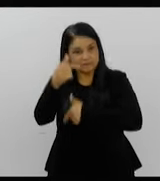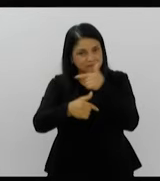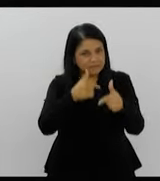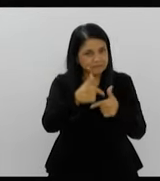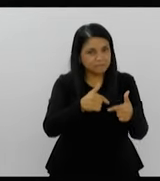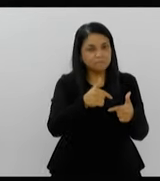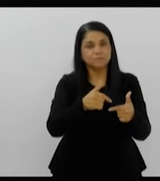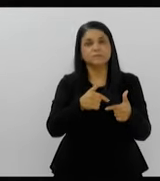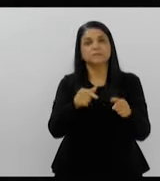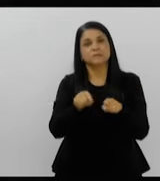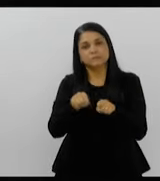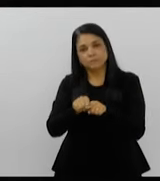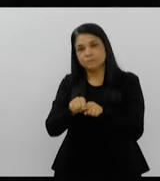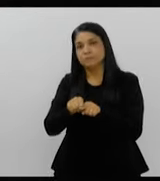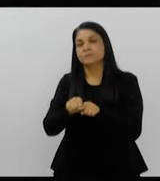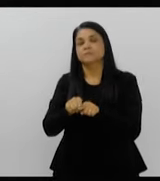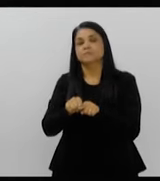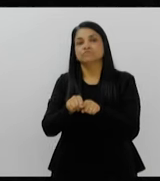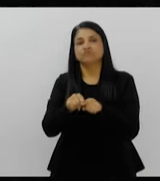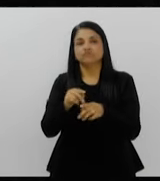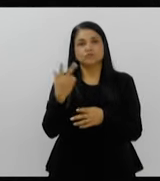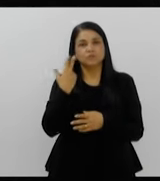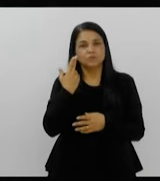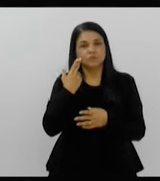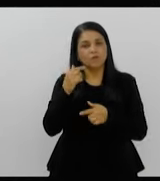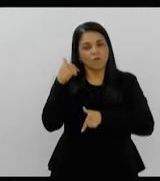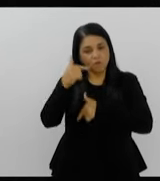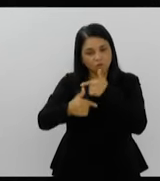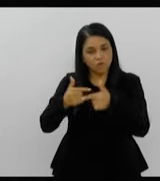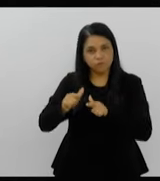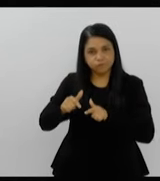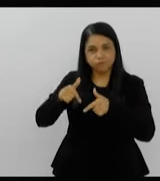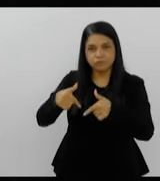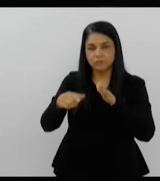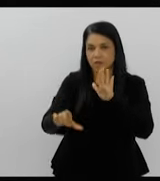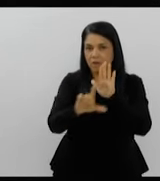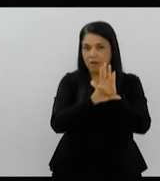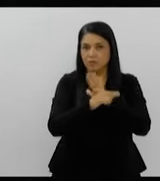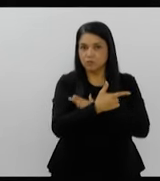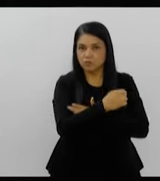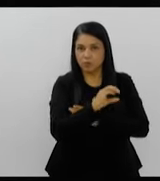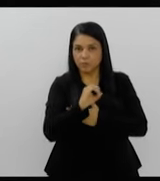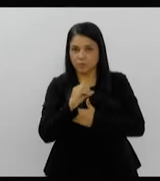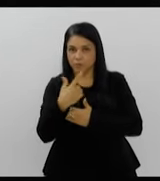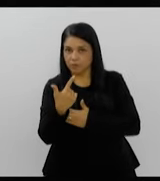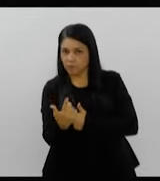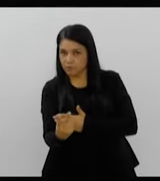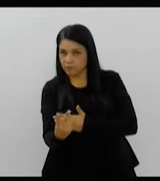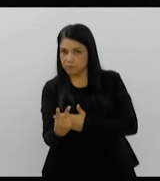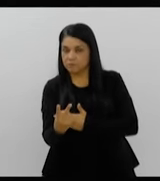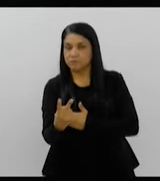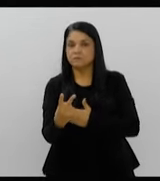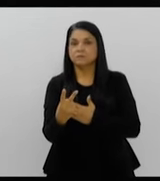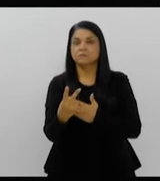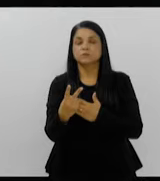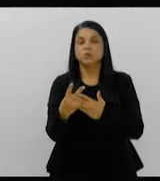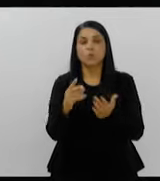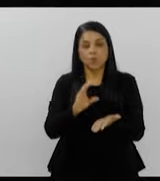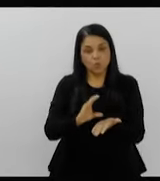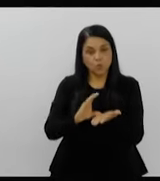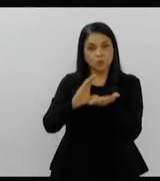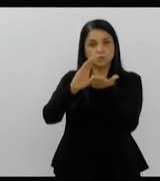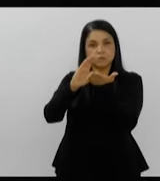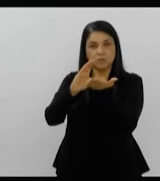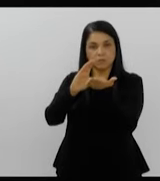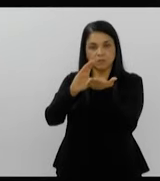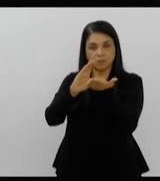Normatizou também a estrutura de funcionamento da FAPERJ uma lei de 2002 que estabeleceu um conselho